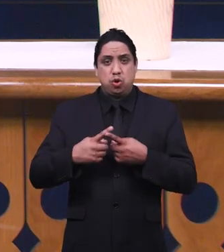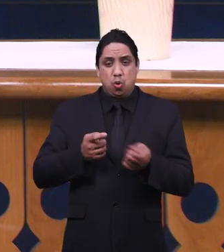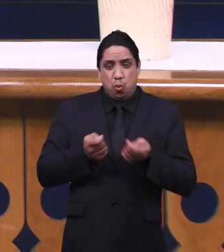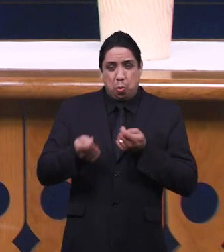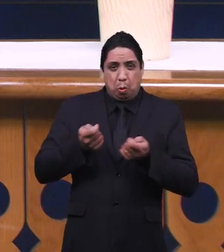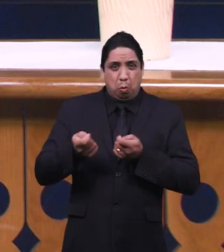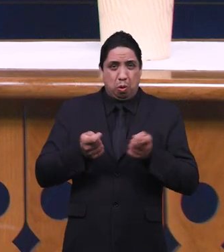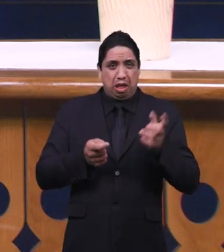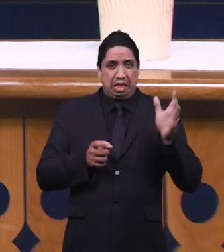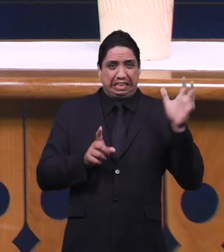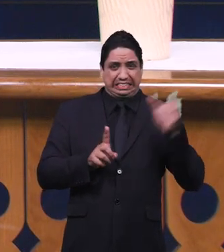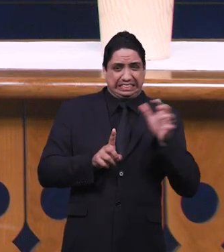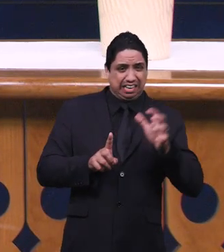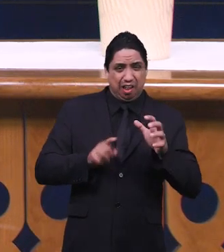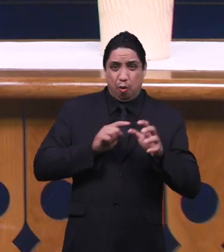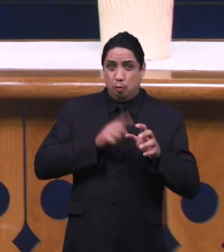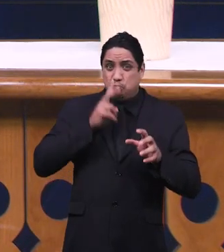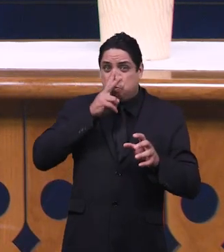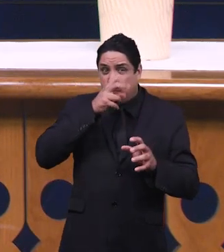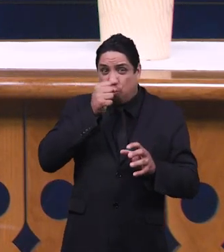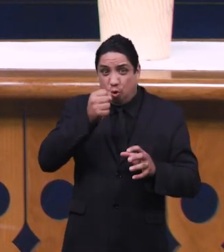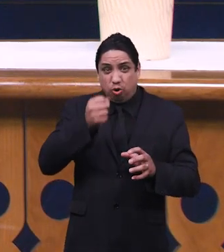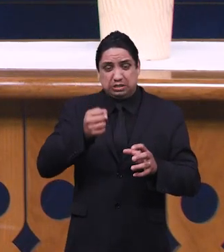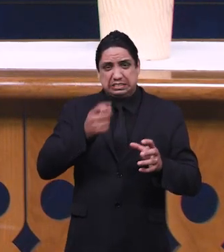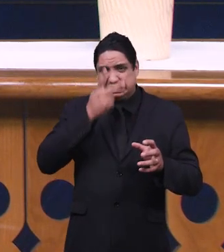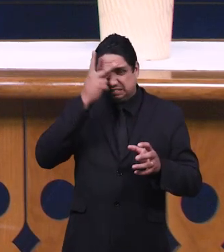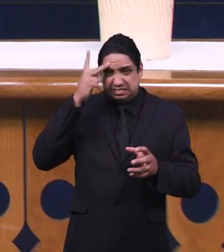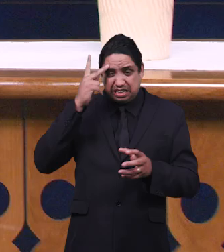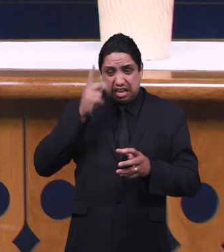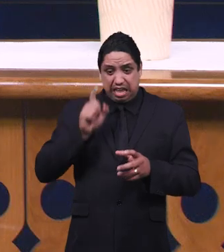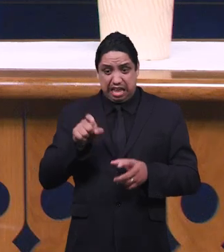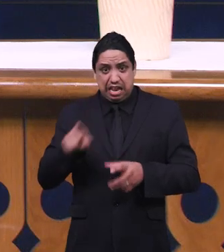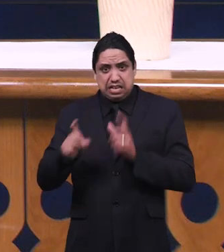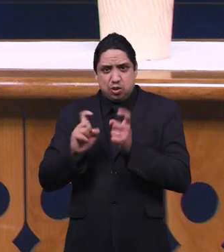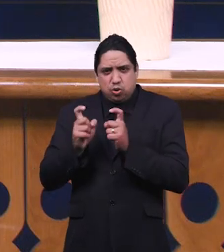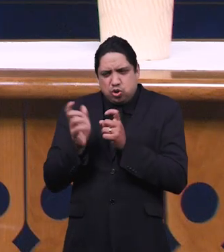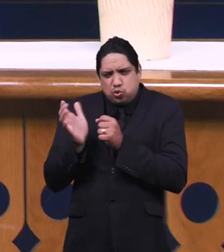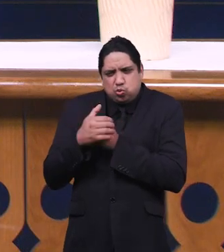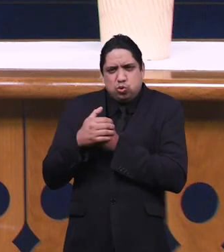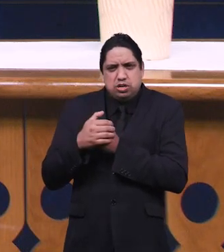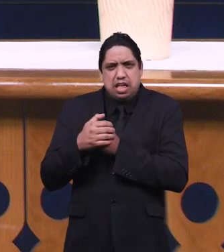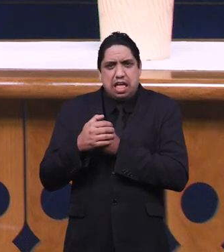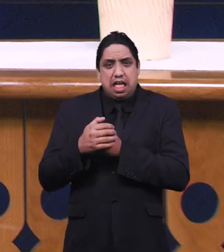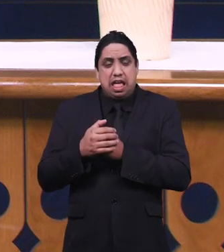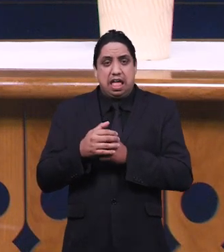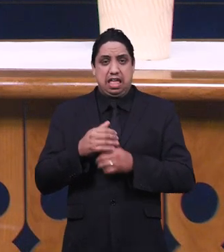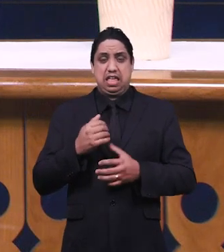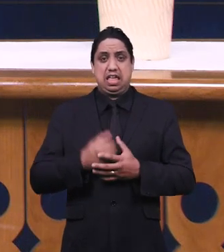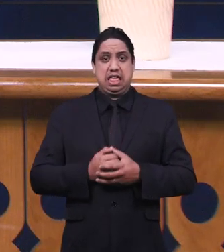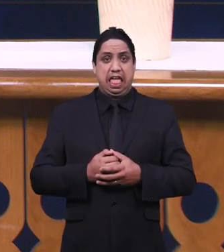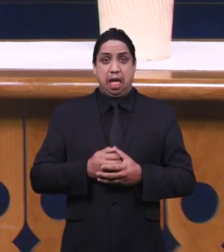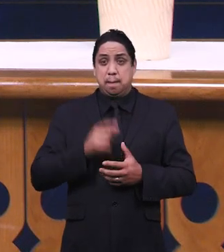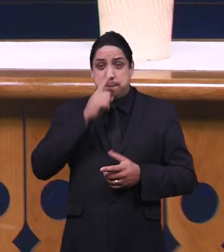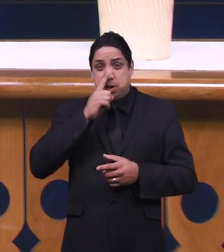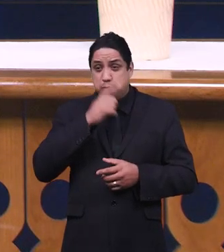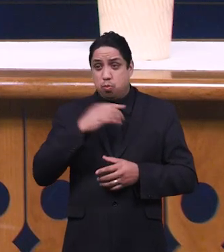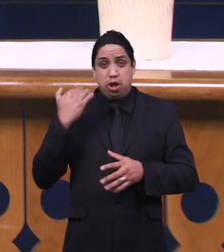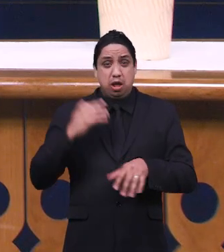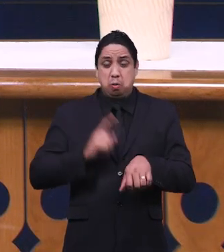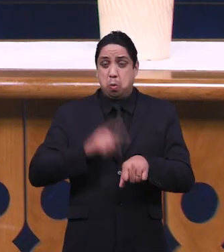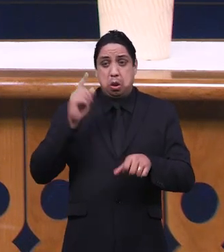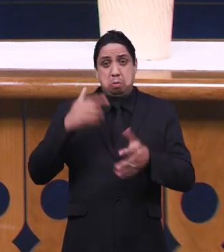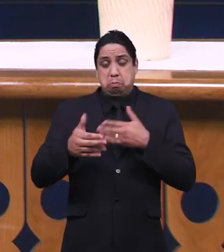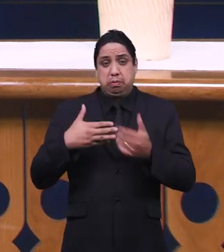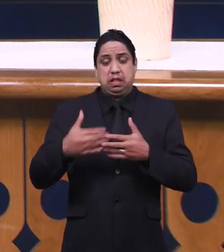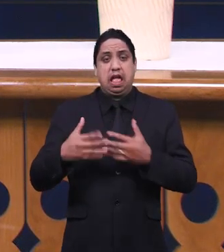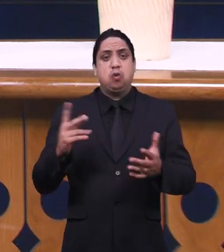era impiedoso do império, eles se reuniam escondidos, a morte os acompanhava. E o que acontecia com essa